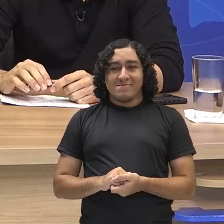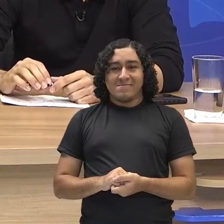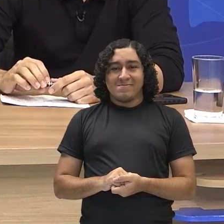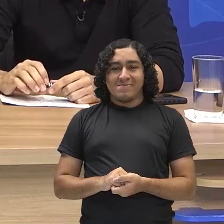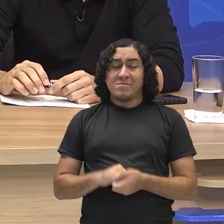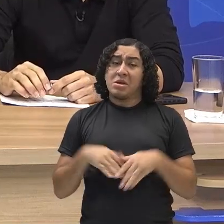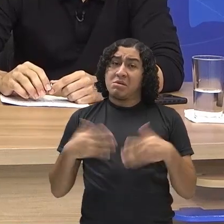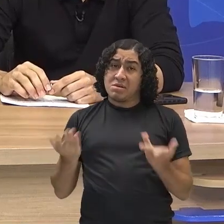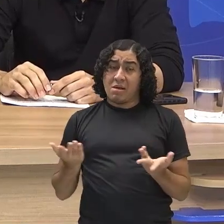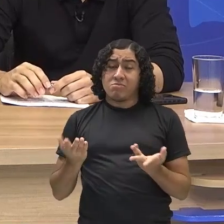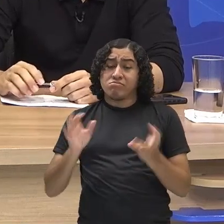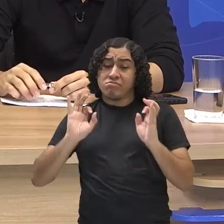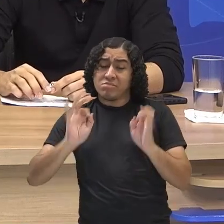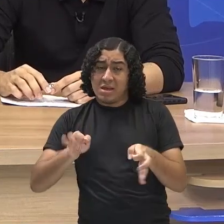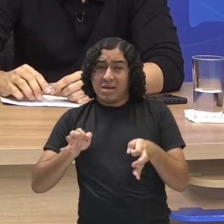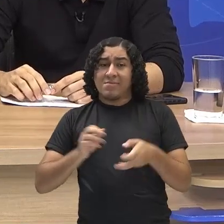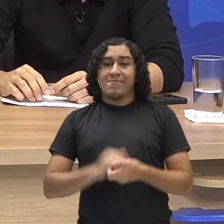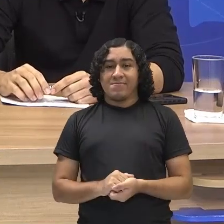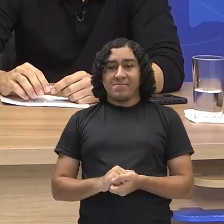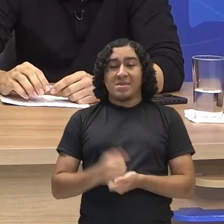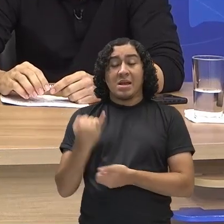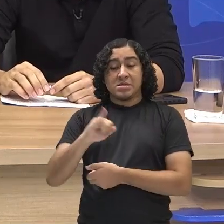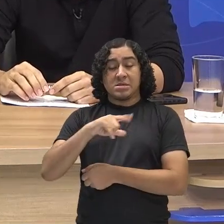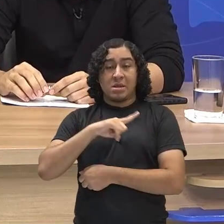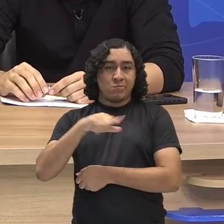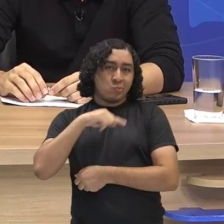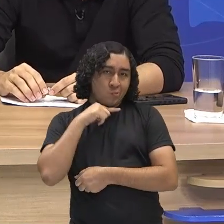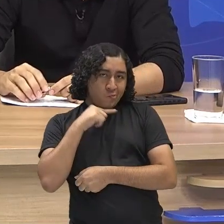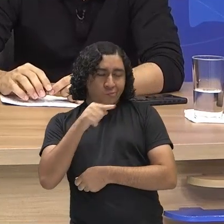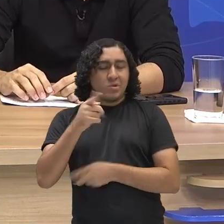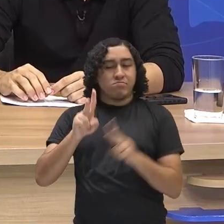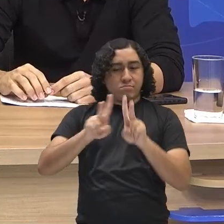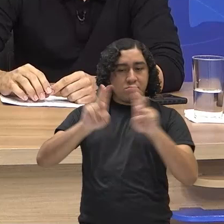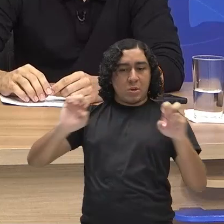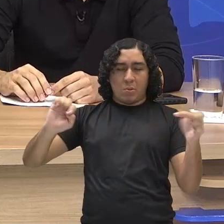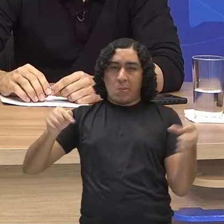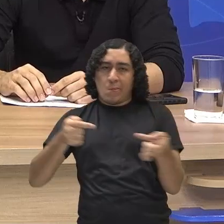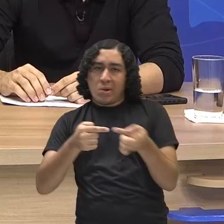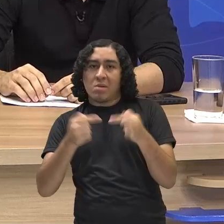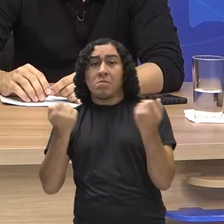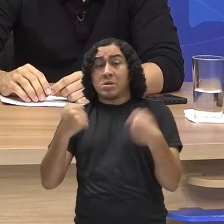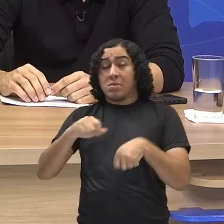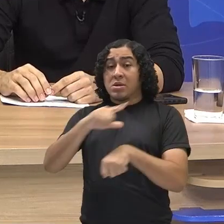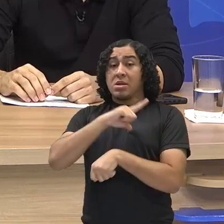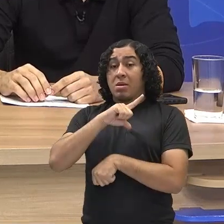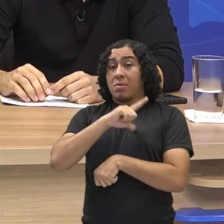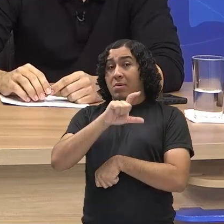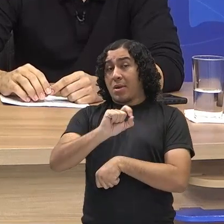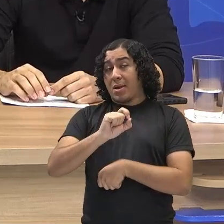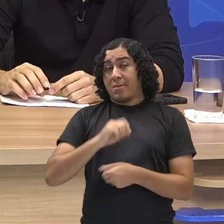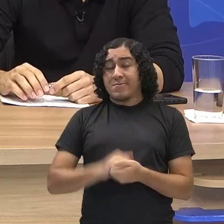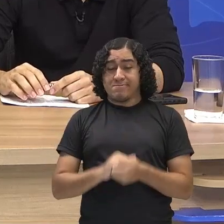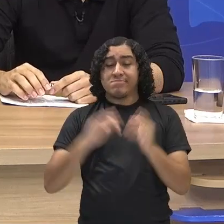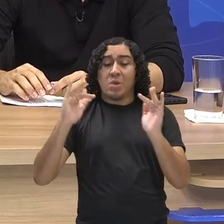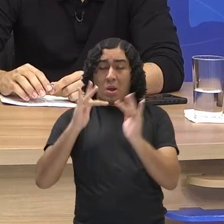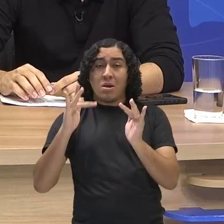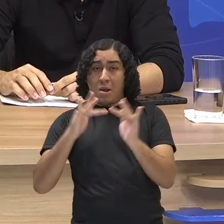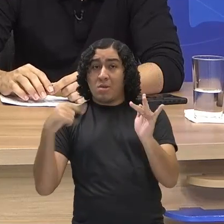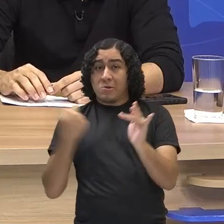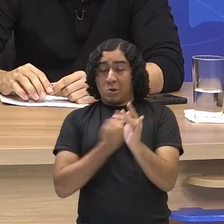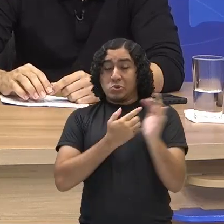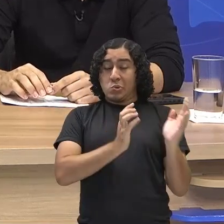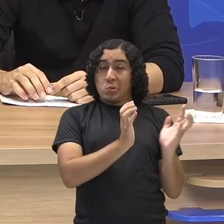Basicamente é isso, professores. Caso os senhores tenham alguma dúvida ainda, tá? Os senhores podem estar entrando em contato com a